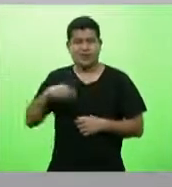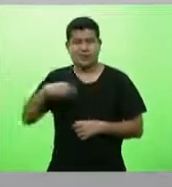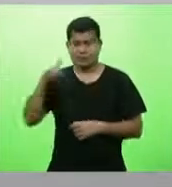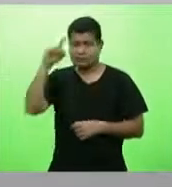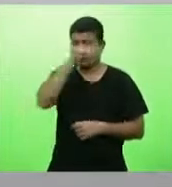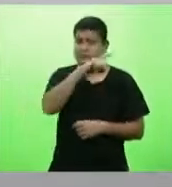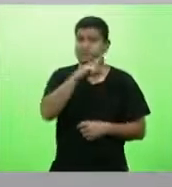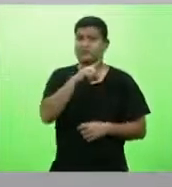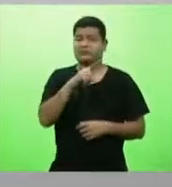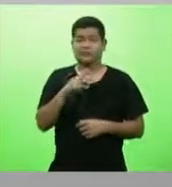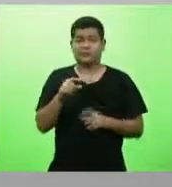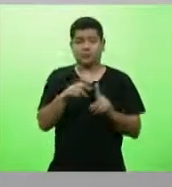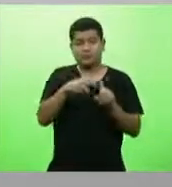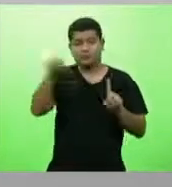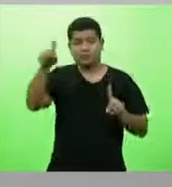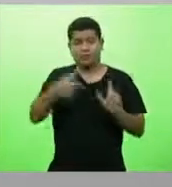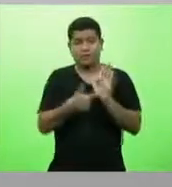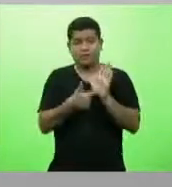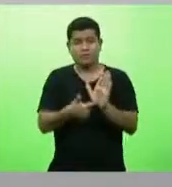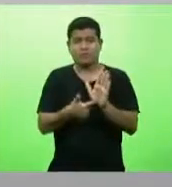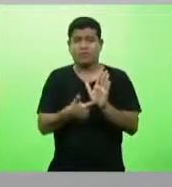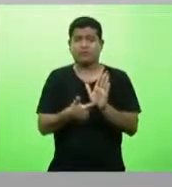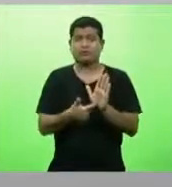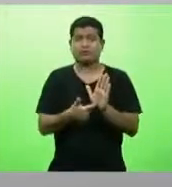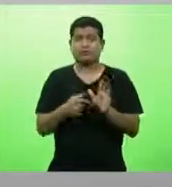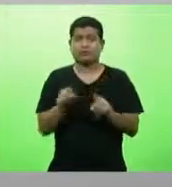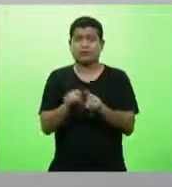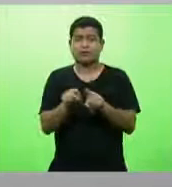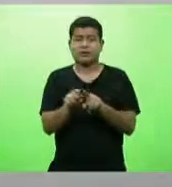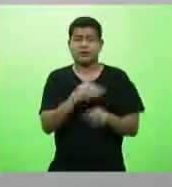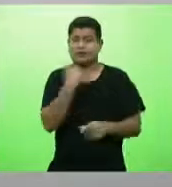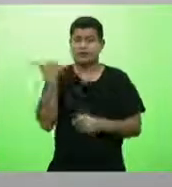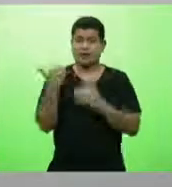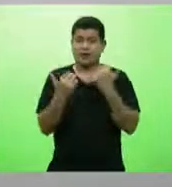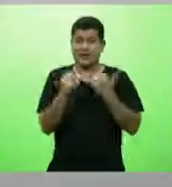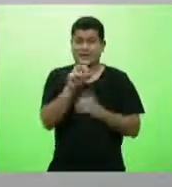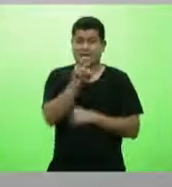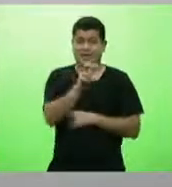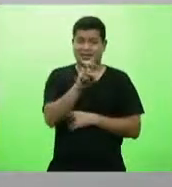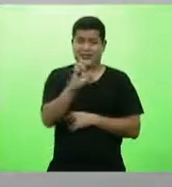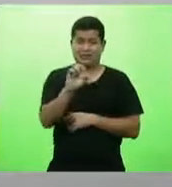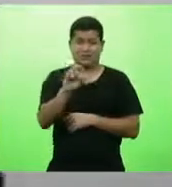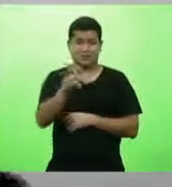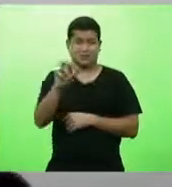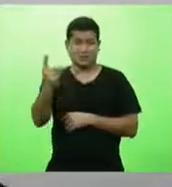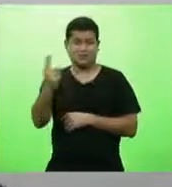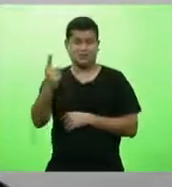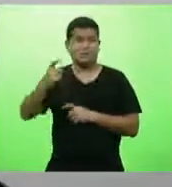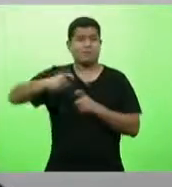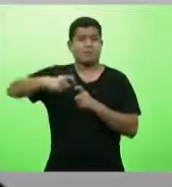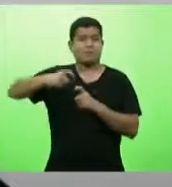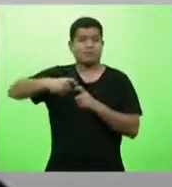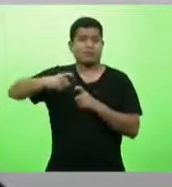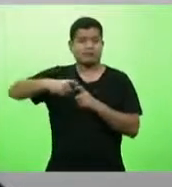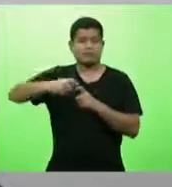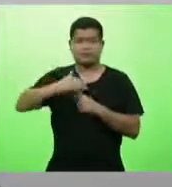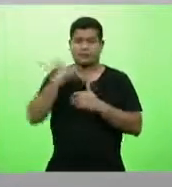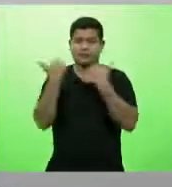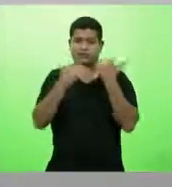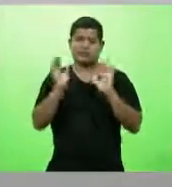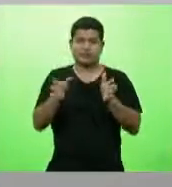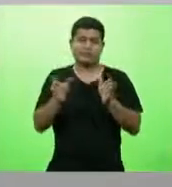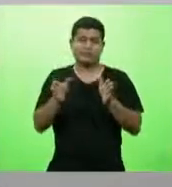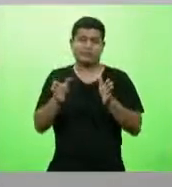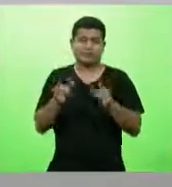Esses dados estão indicando a morte também já no Brasil de 551 médicos e